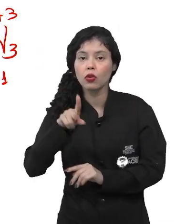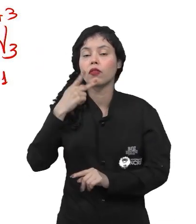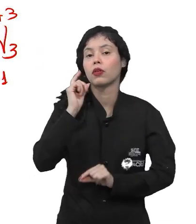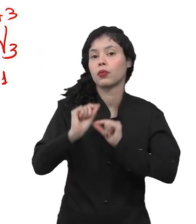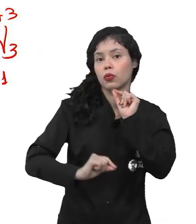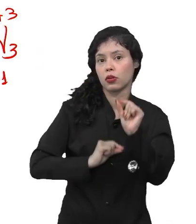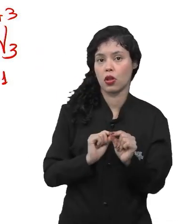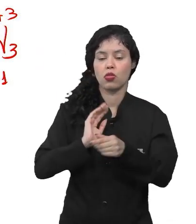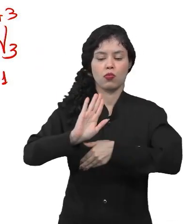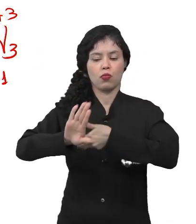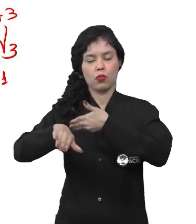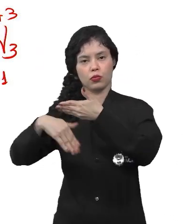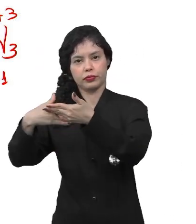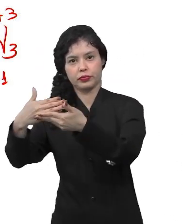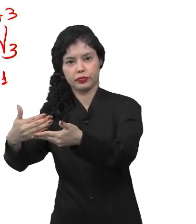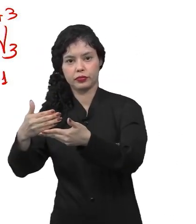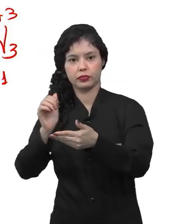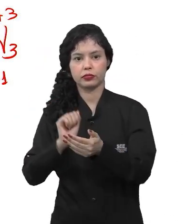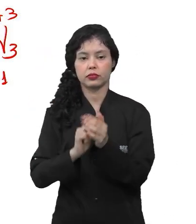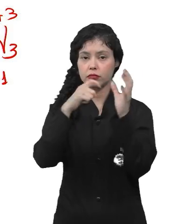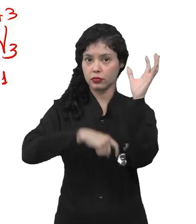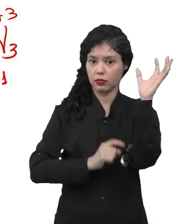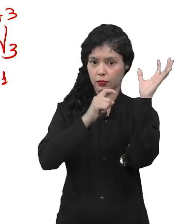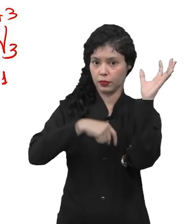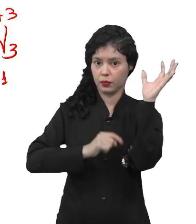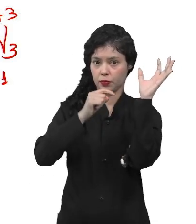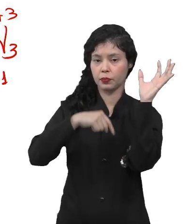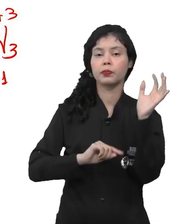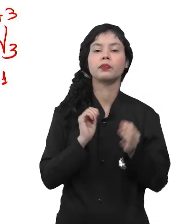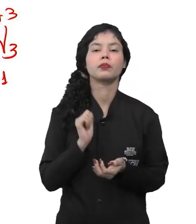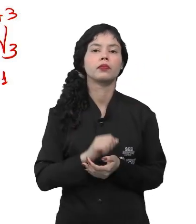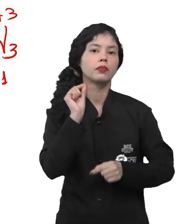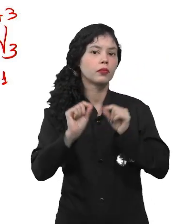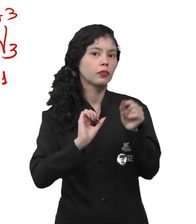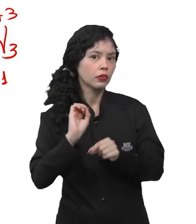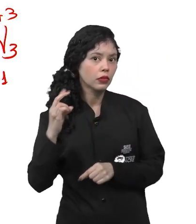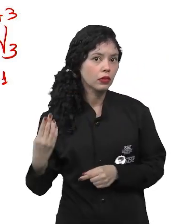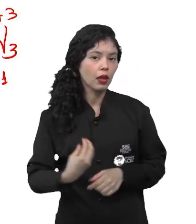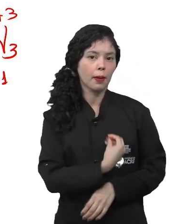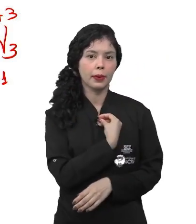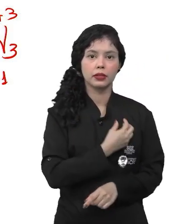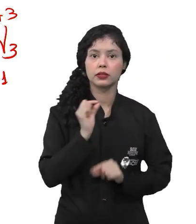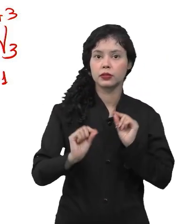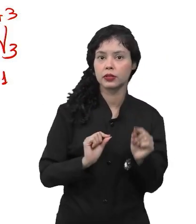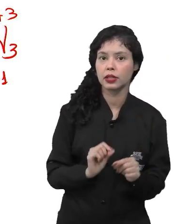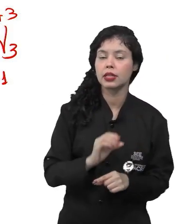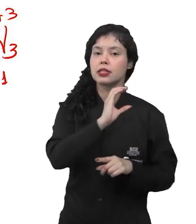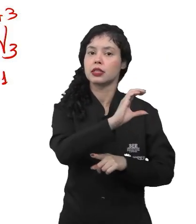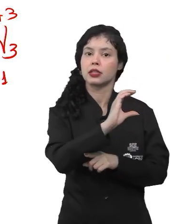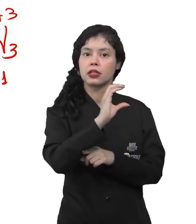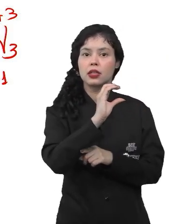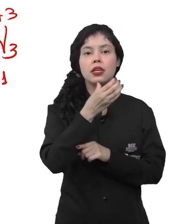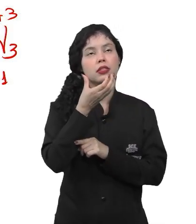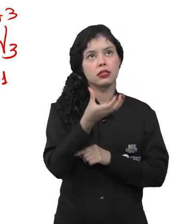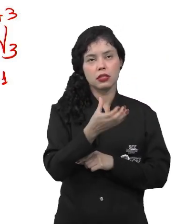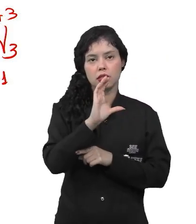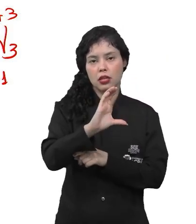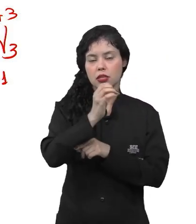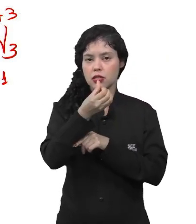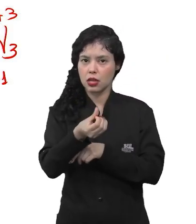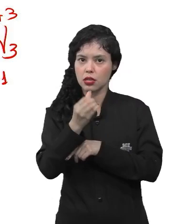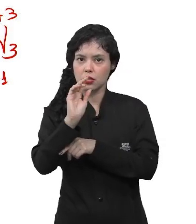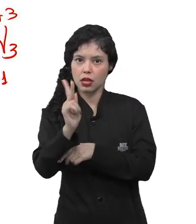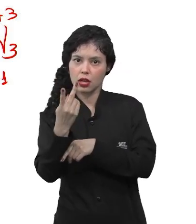falando aí do processo de fotossíntese, ou seja, vai ter a presença aí de C6,